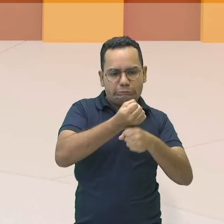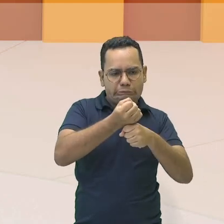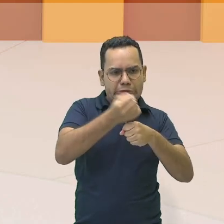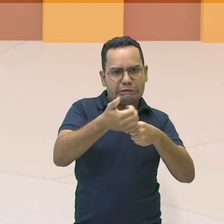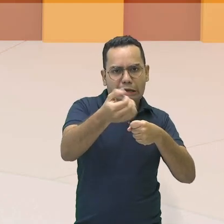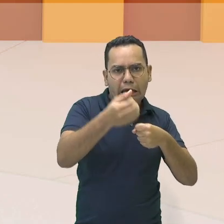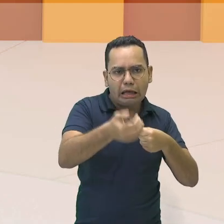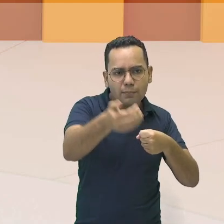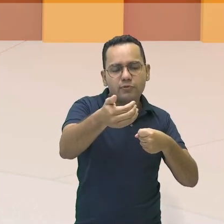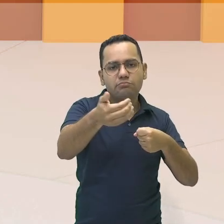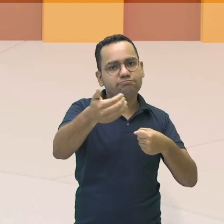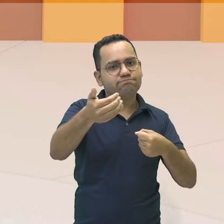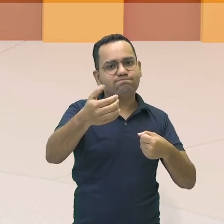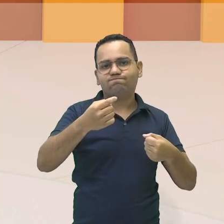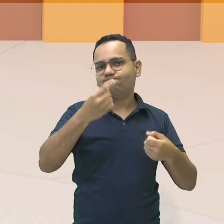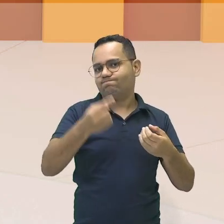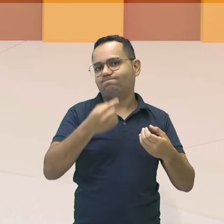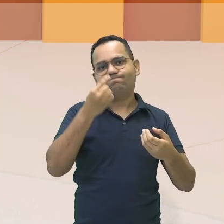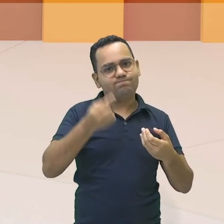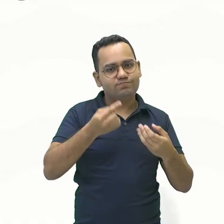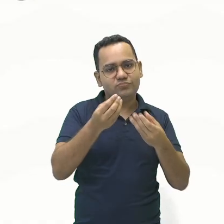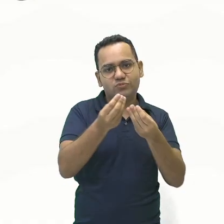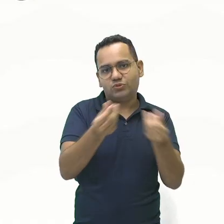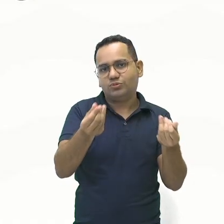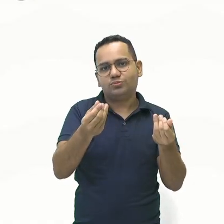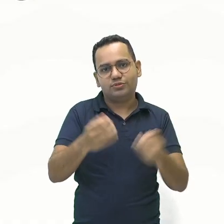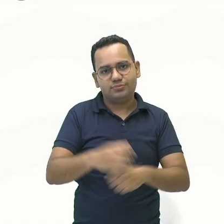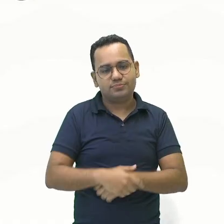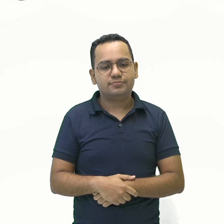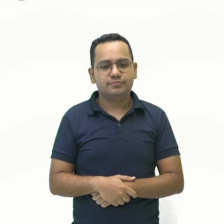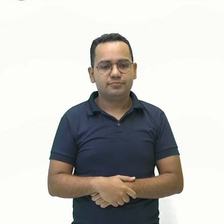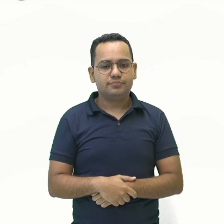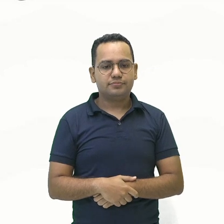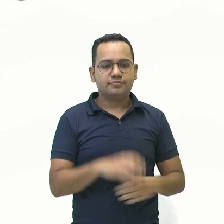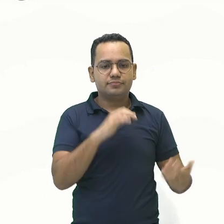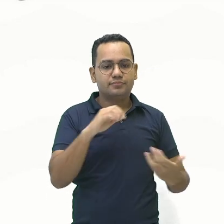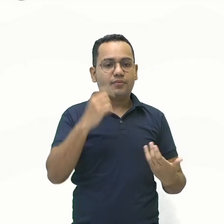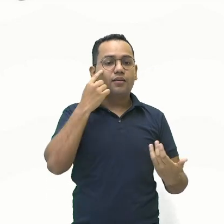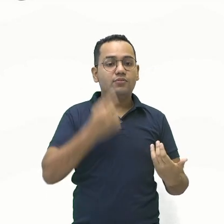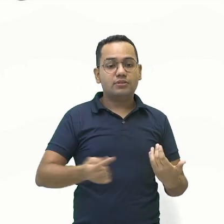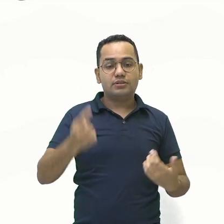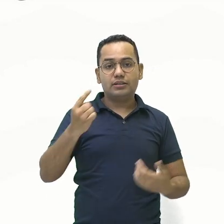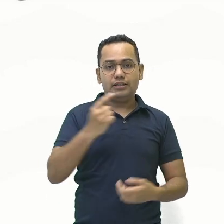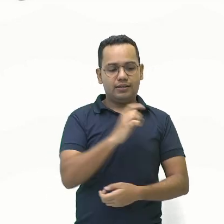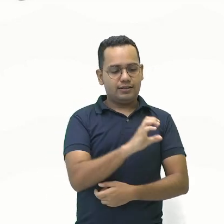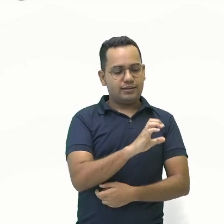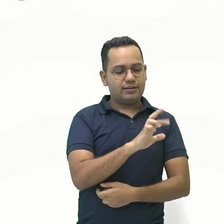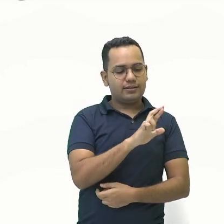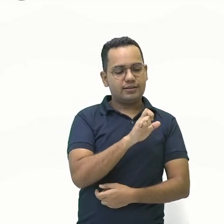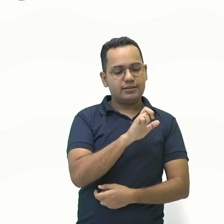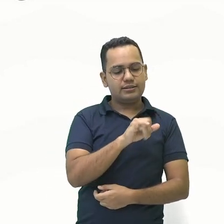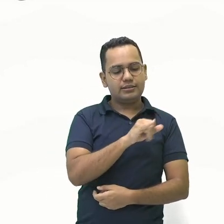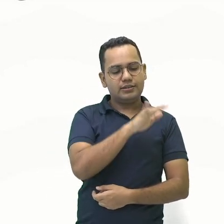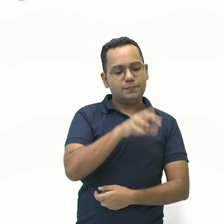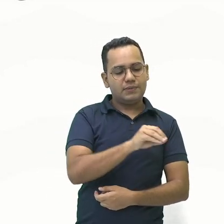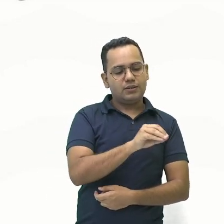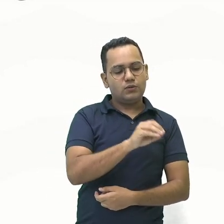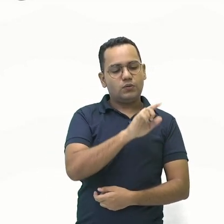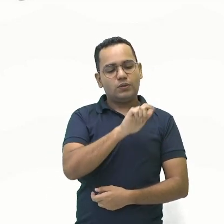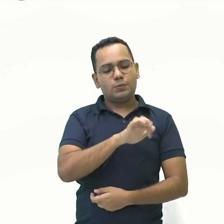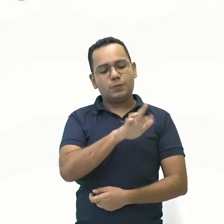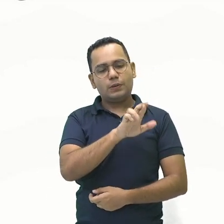propor o seguinte, a questão do crescimento zero, conforme eu vou explicar aqui para vocês. O crescimento zero seria ali uma política de